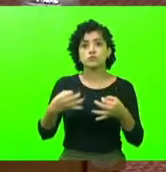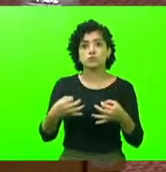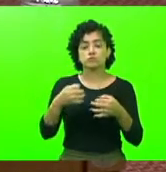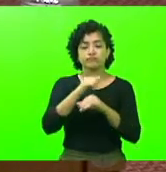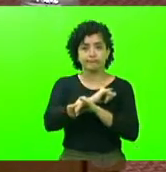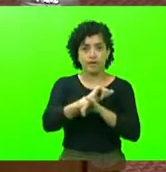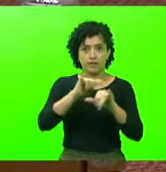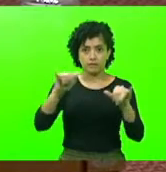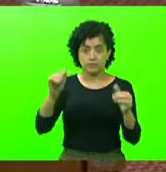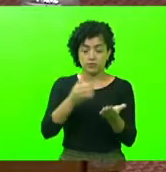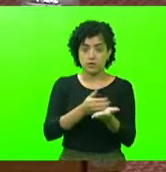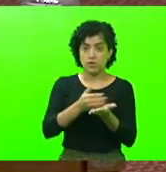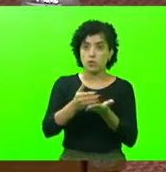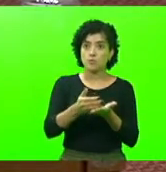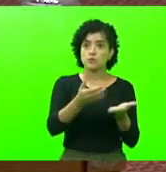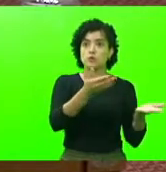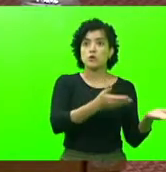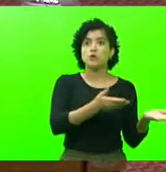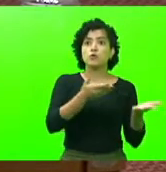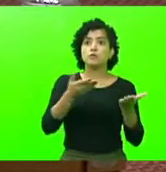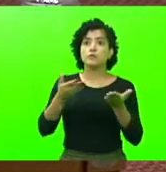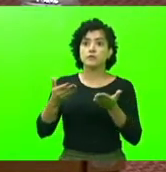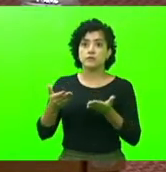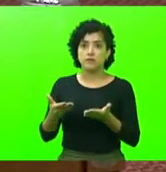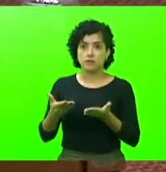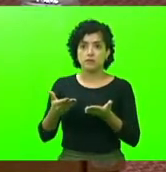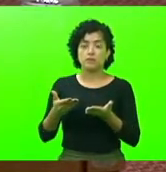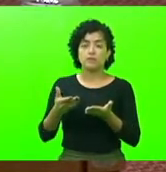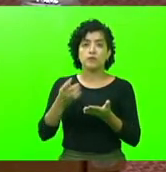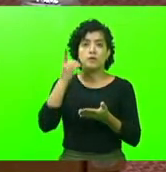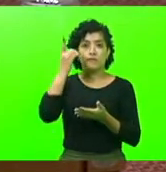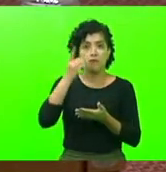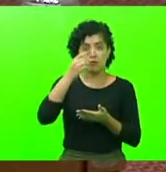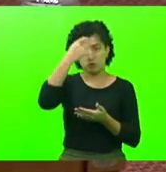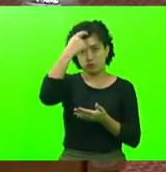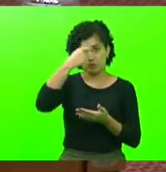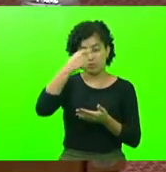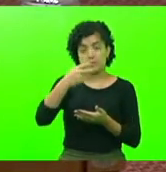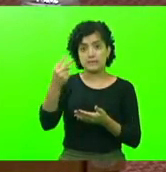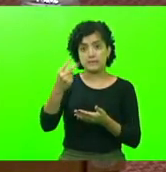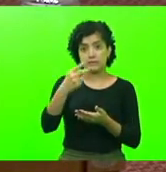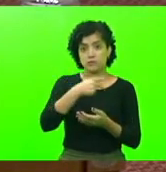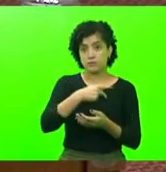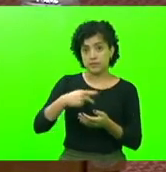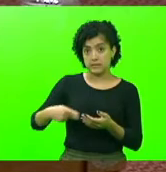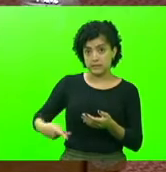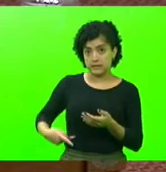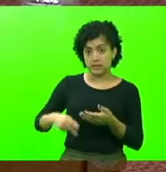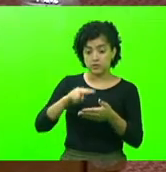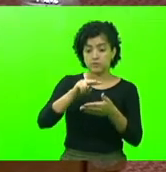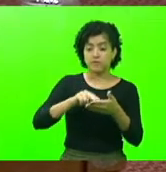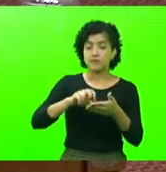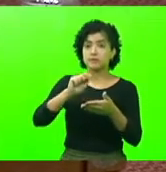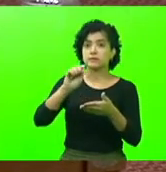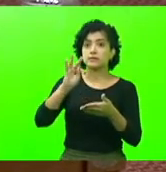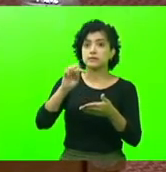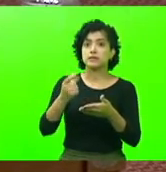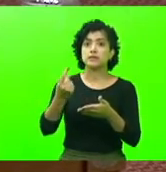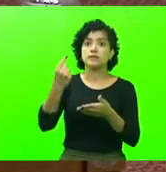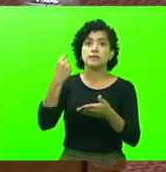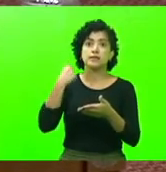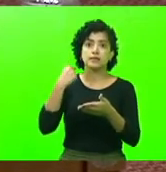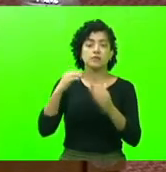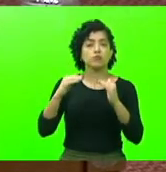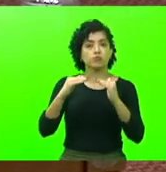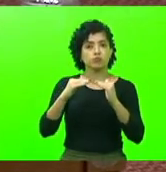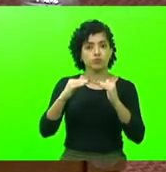senhor presidente declarou abertos os trabalhos e convidou o senhor deputado Maurício Crudilarc, primeiro vice-presidente, para proceder à leitura da ata da sessão anterior que,